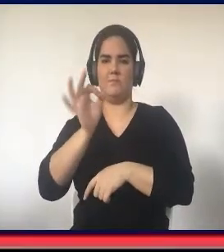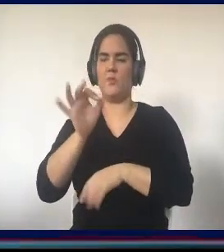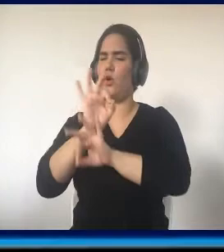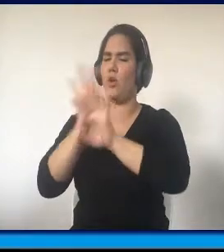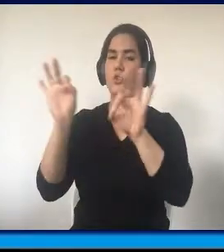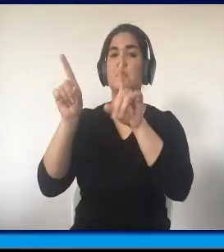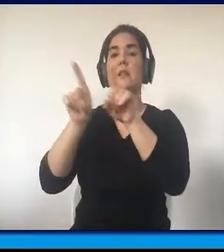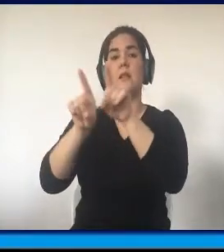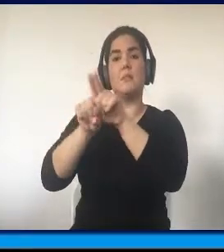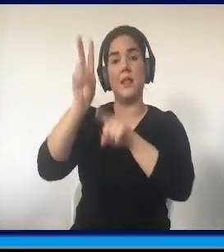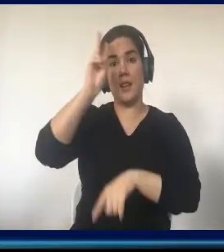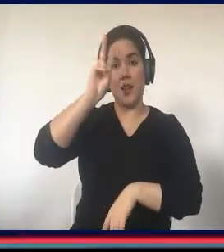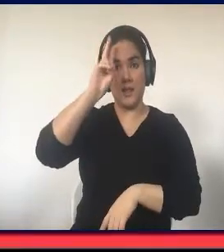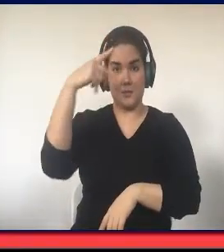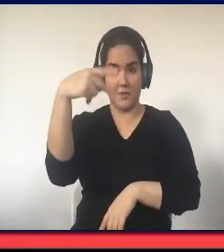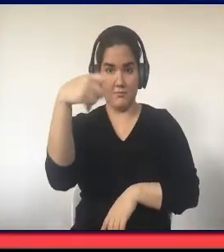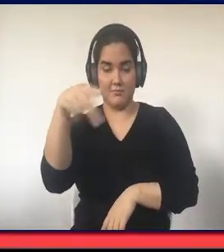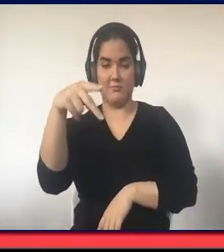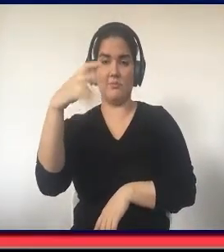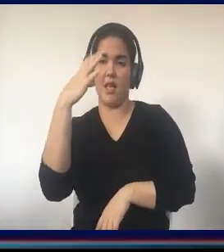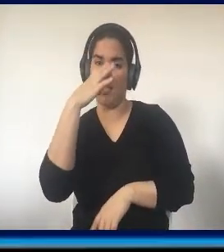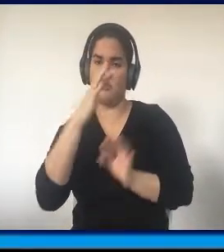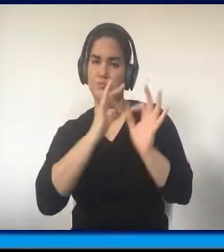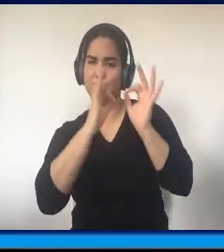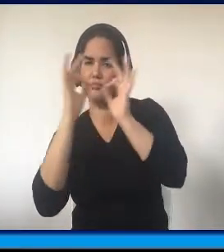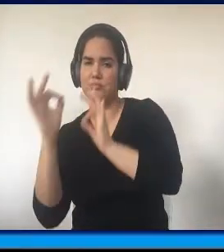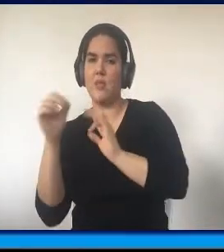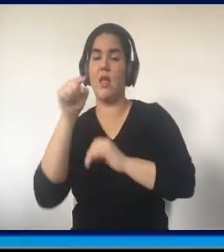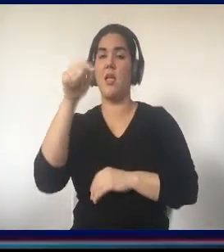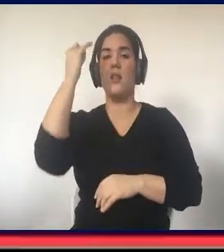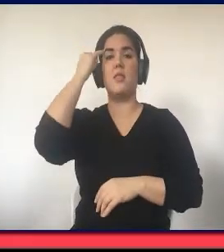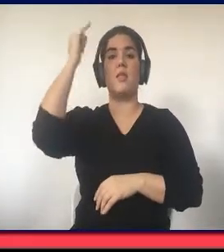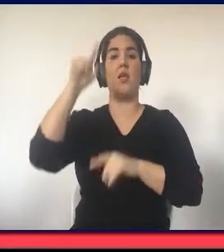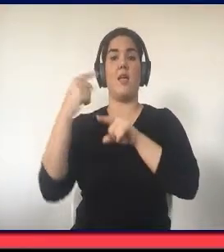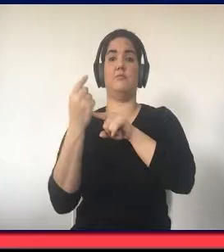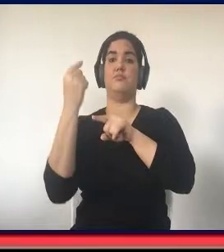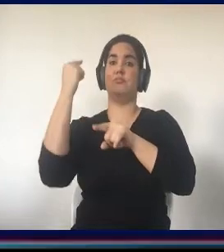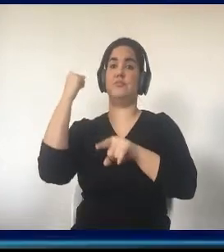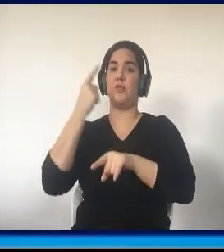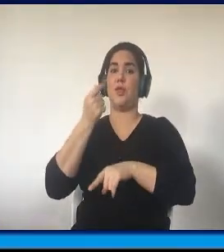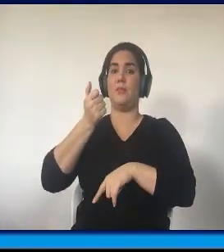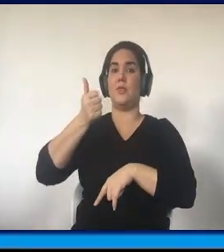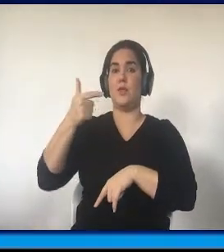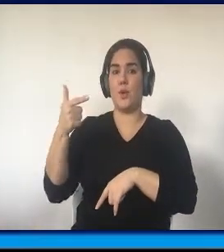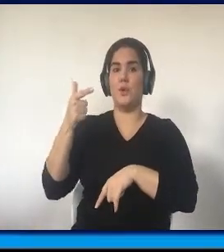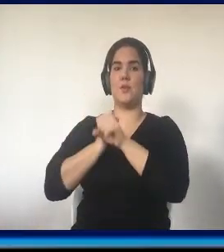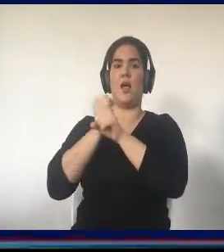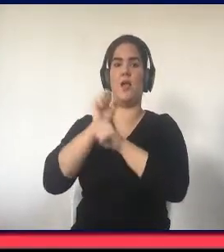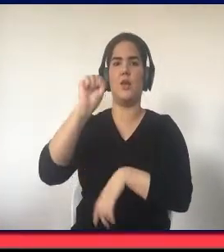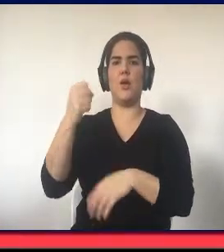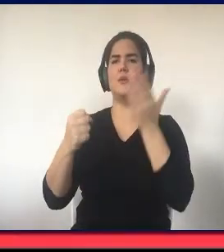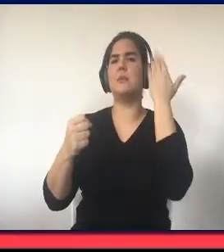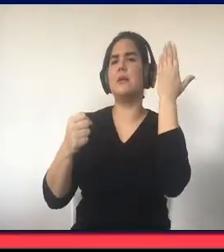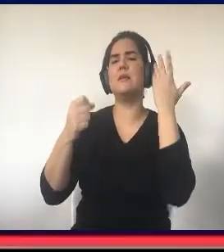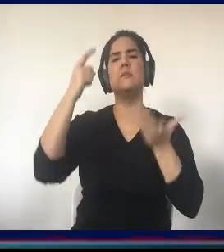que está ouvindo aí o Kleber, ele teve essa ideia em 2012, há 8 anos atrás. Será que há 8 anos atrás a gente iria pensar